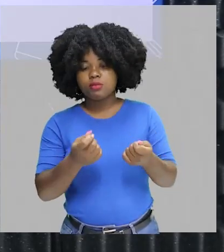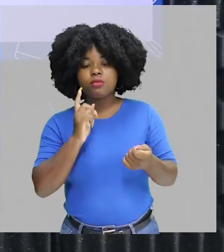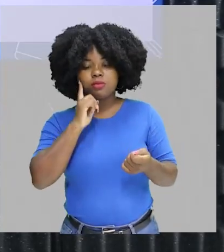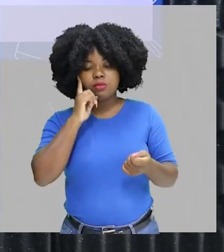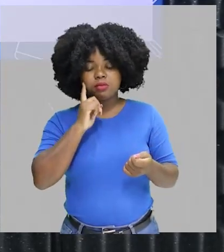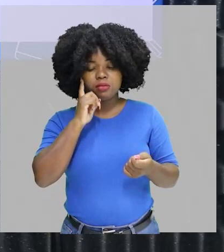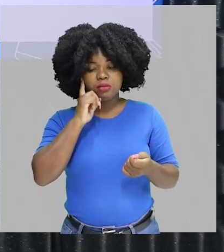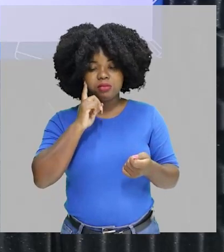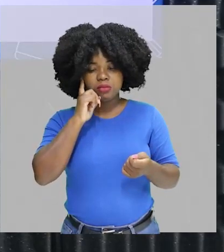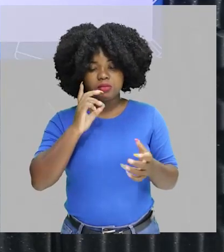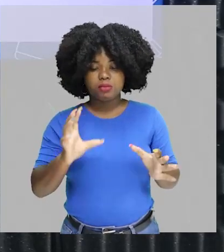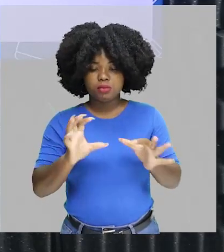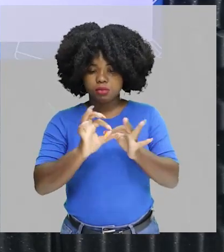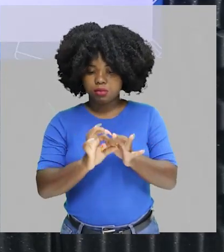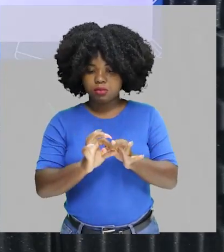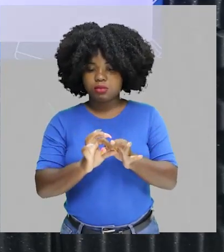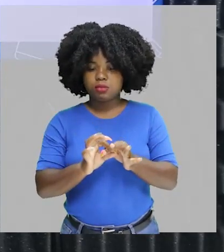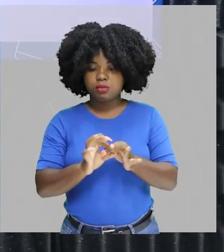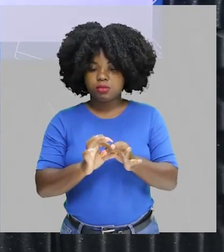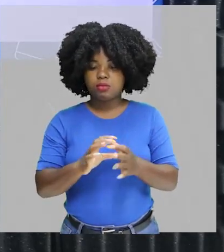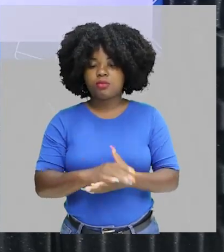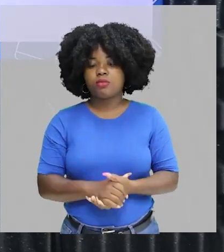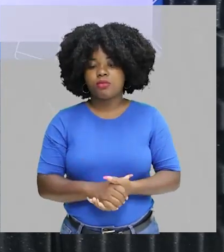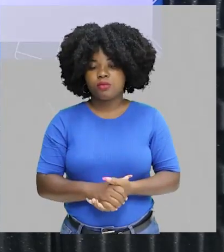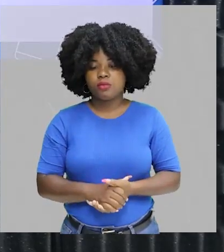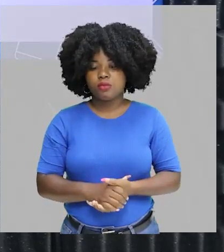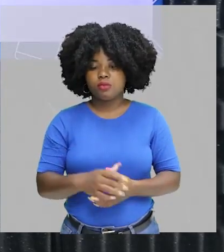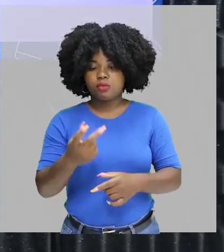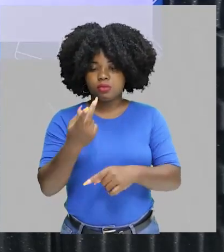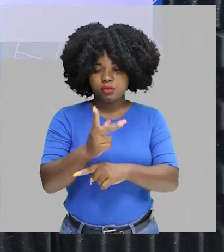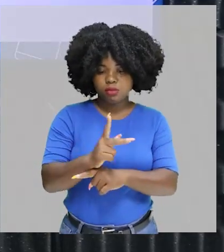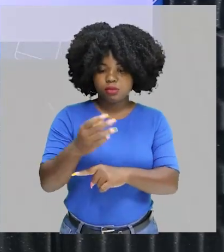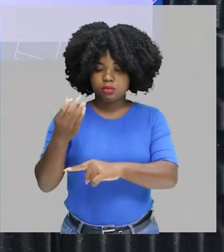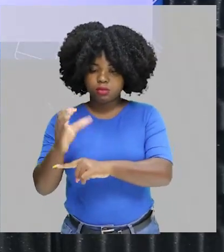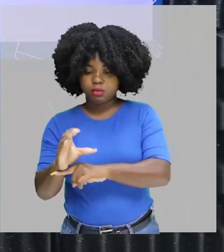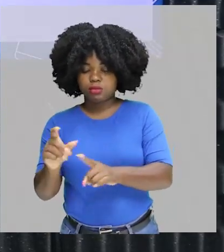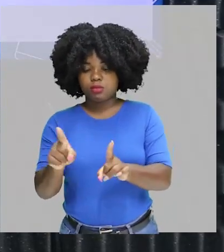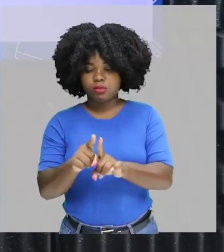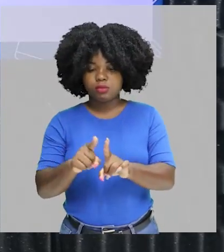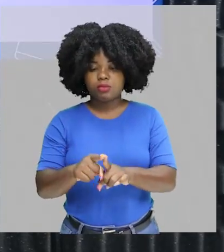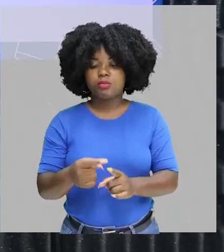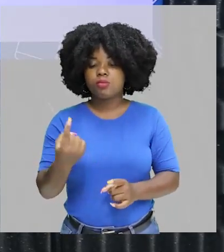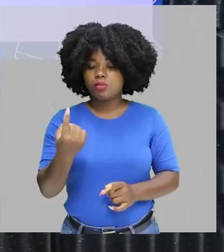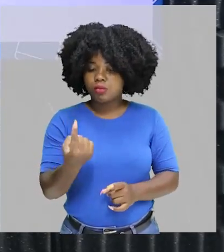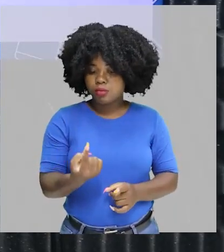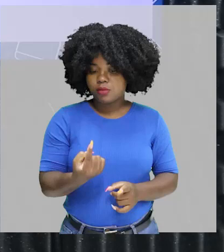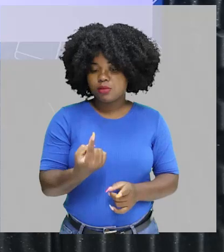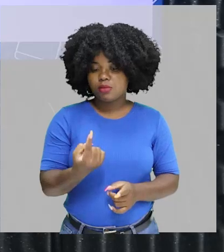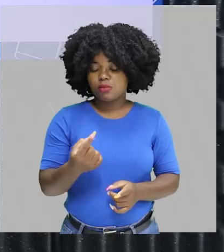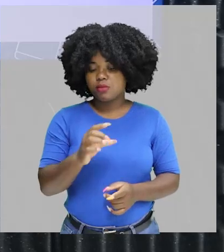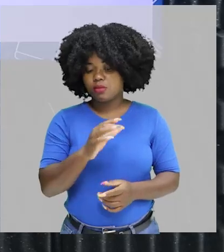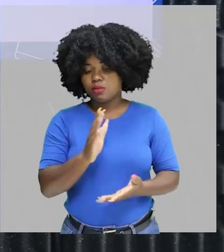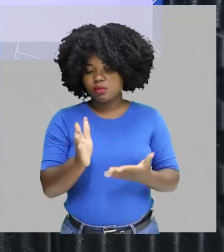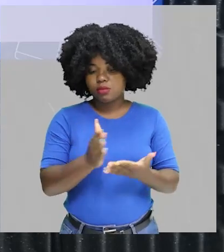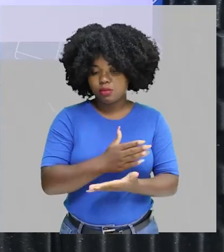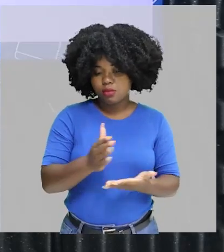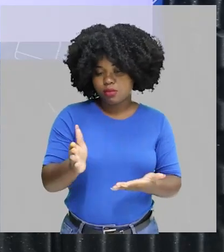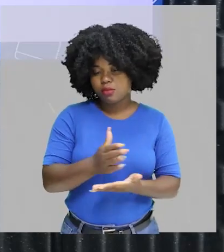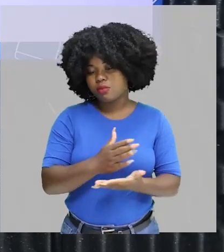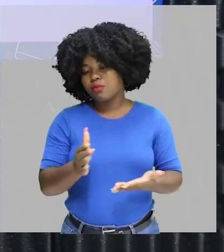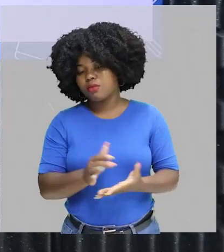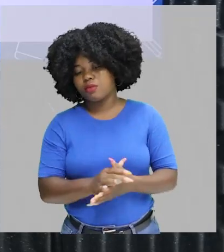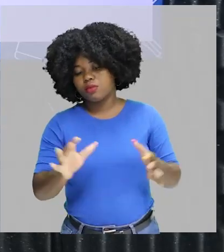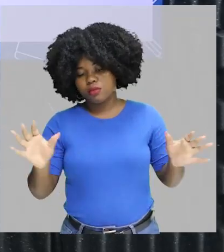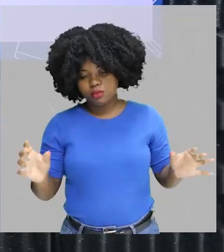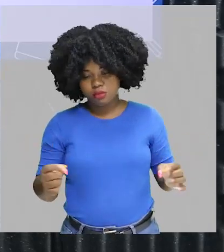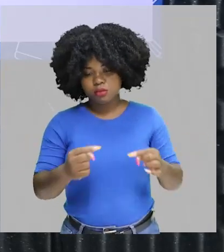ligação carbono-hidrogênio, ok? Então, um dos cloros ele vai se